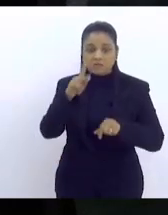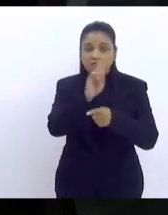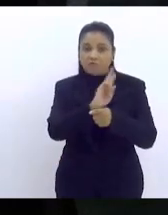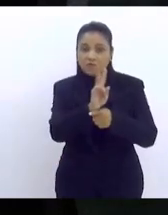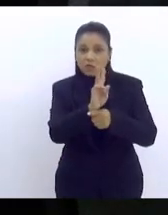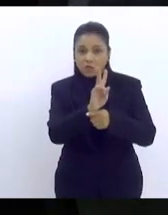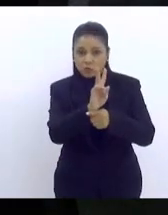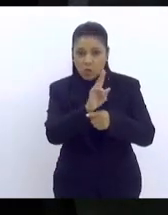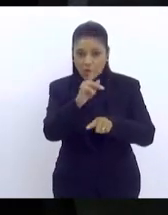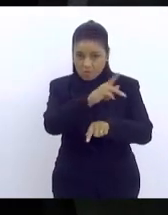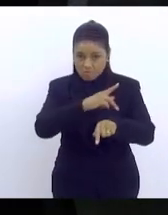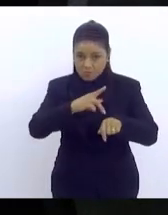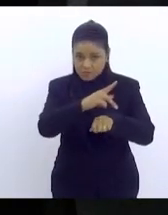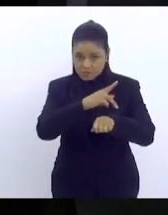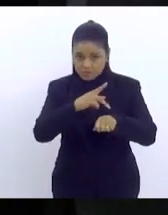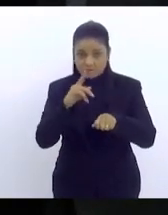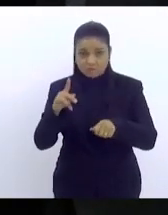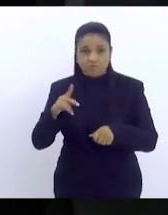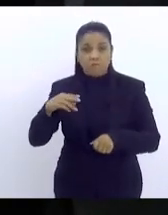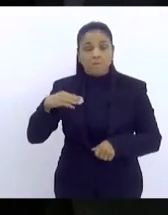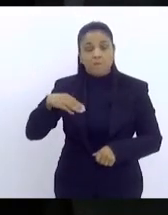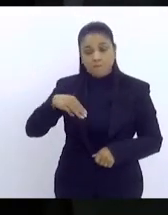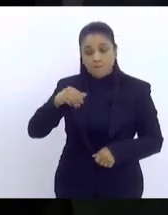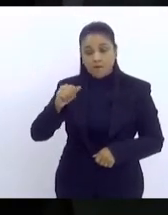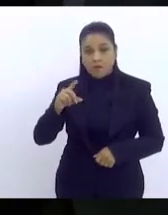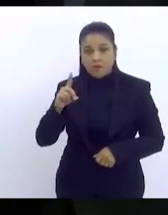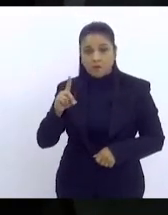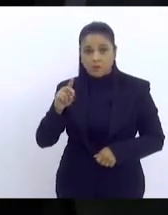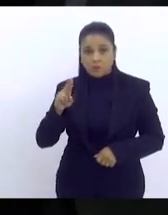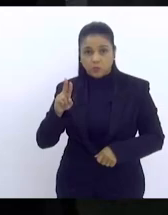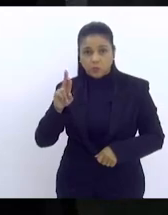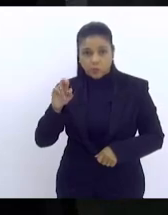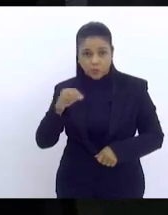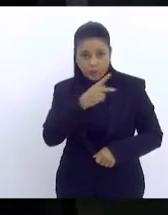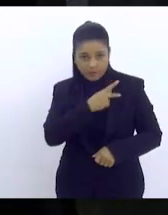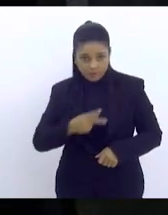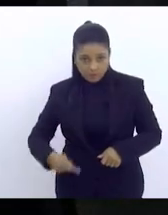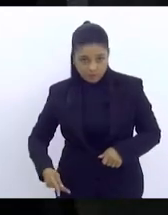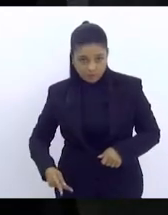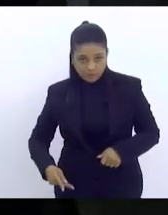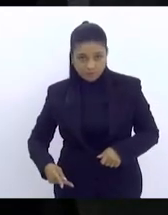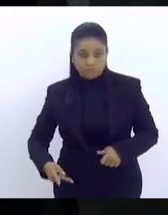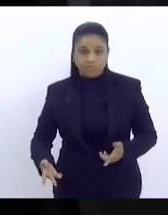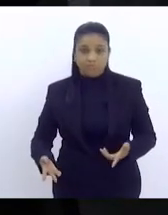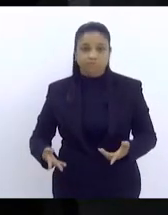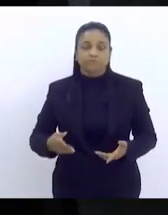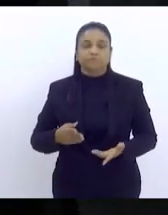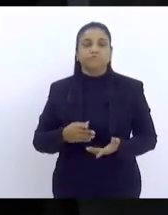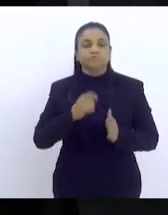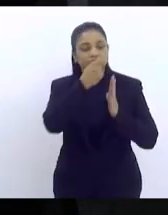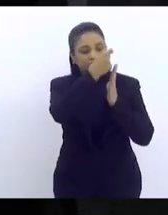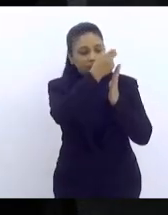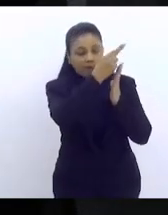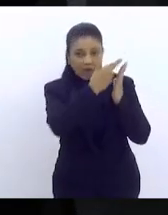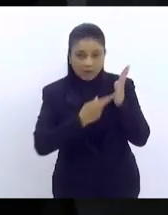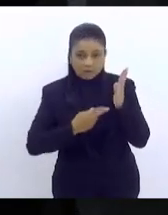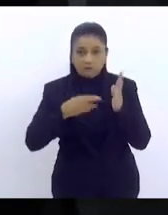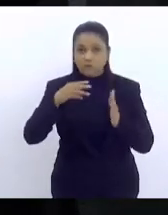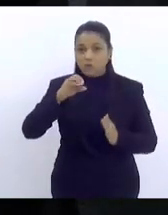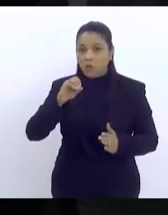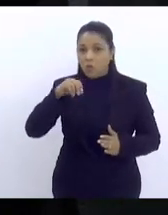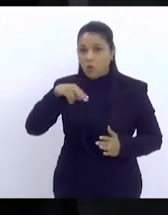pelos crimes cometidos pelo maduro um relatório da ONU Então conte com a minha assinatura